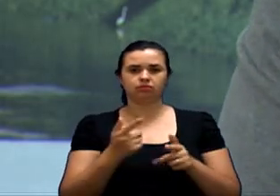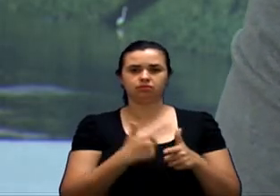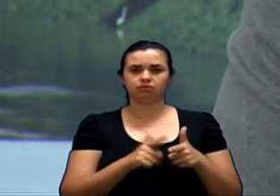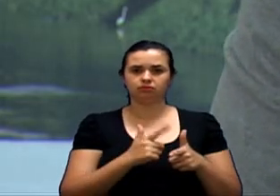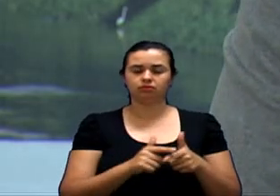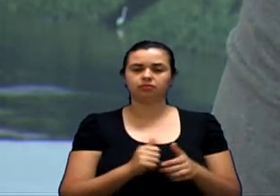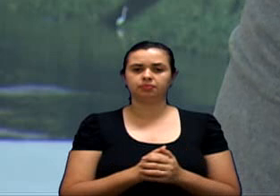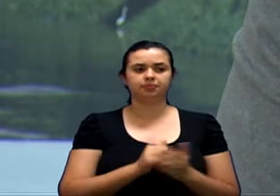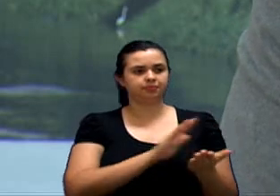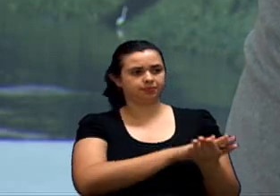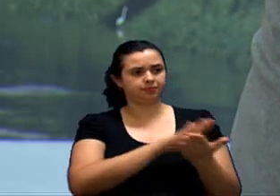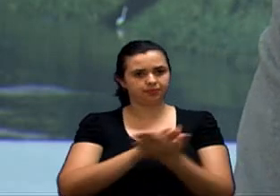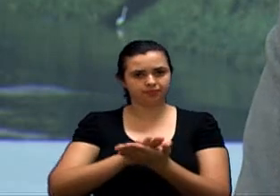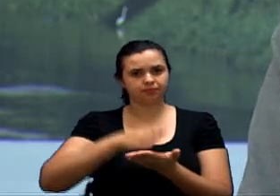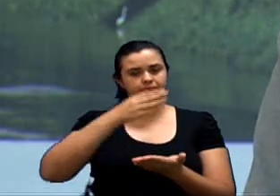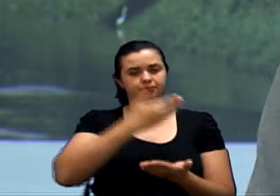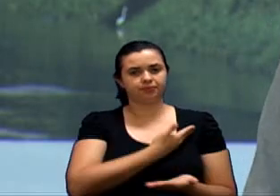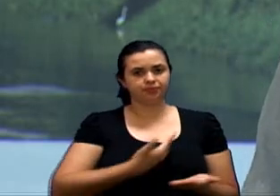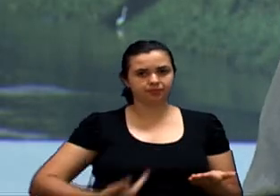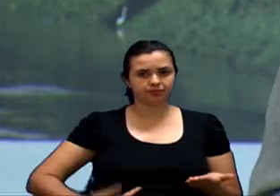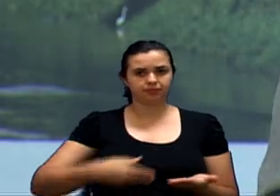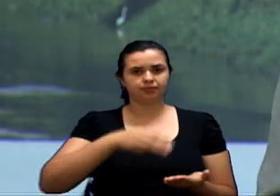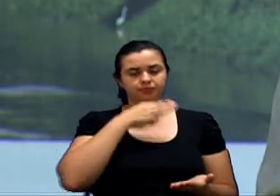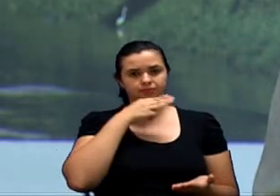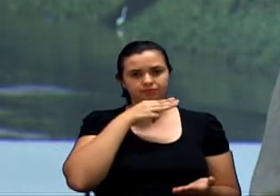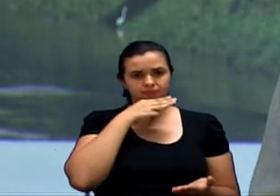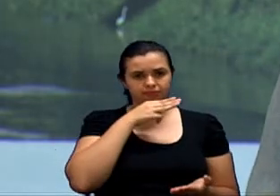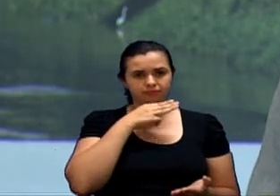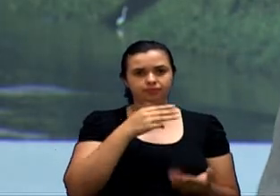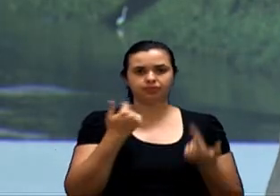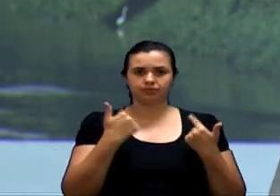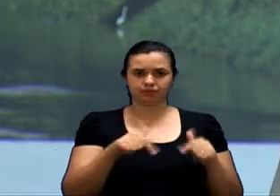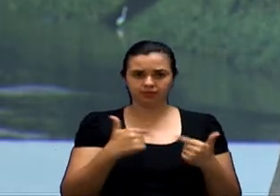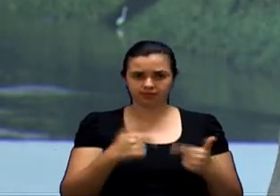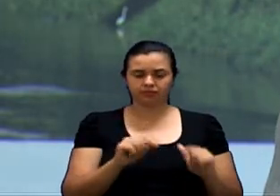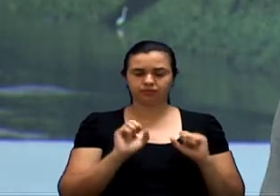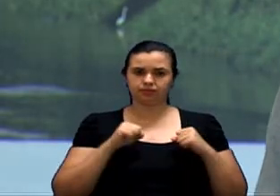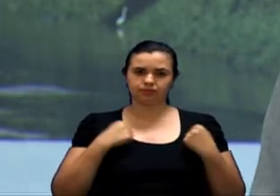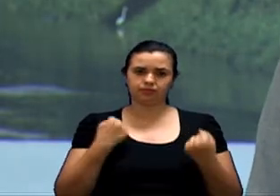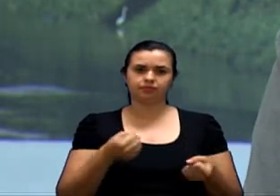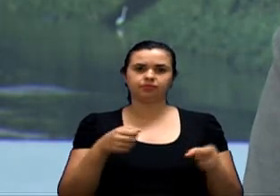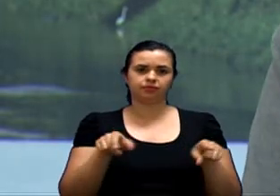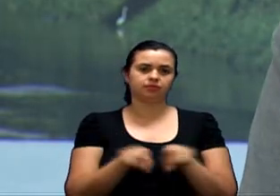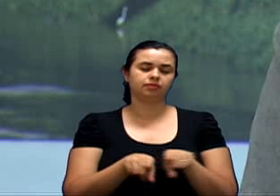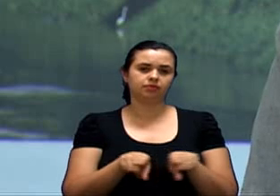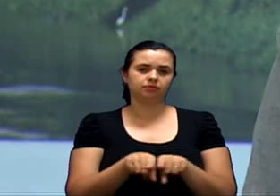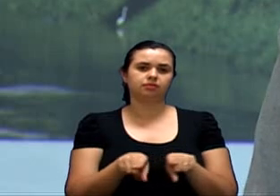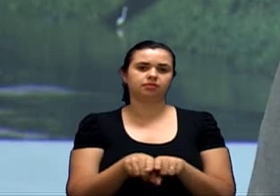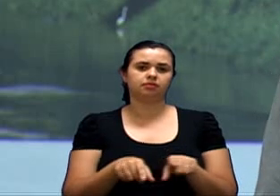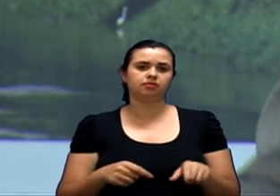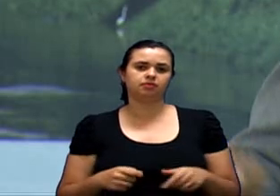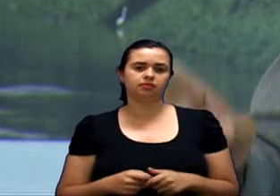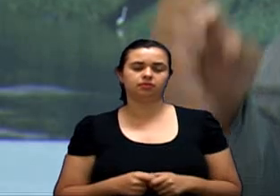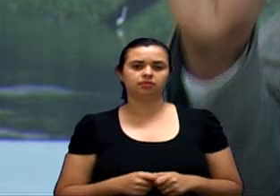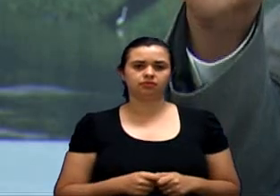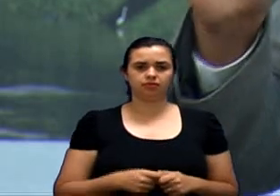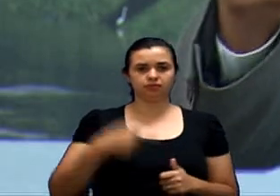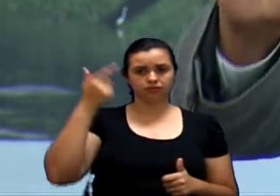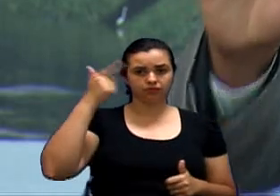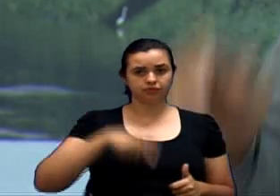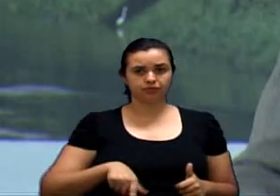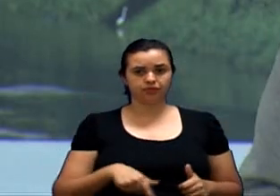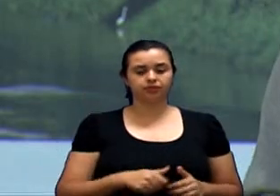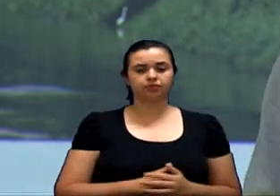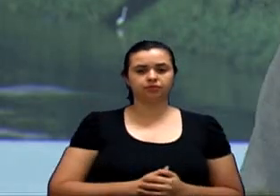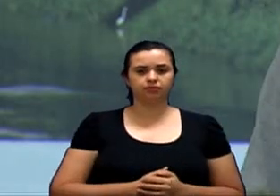o governo Manga pela condução dos trabalhos que vem colocando para a UPH e fazendo com que, repito, pela terceira